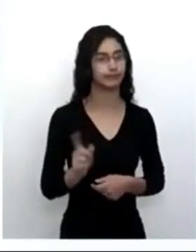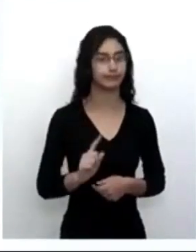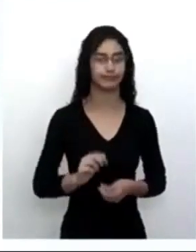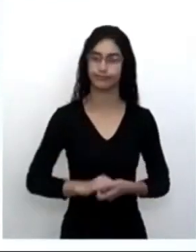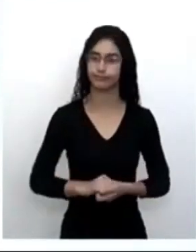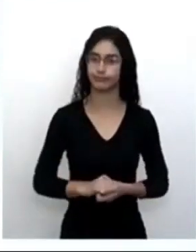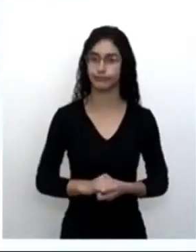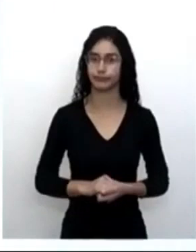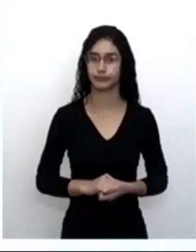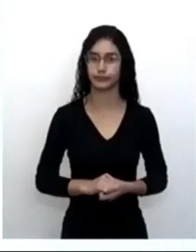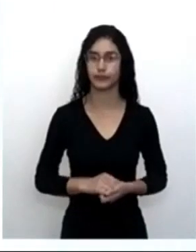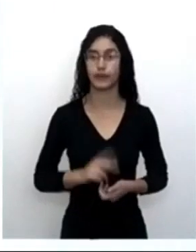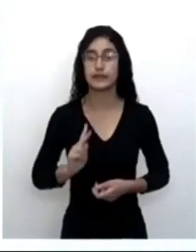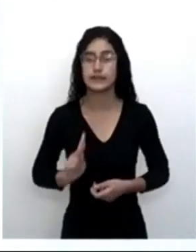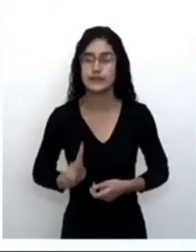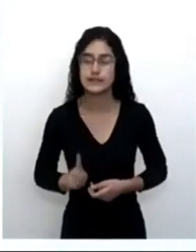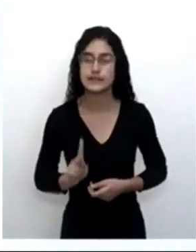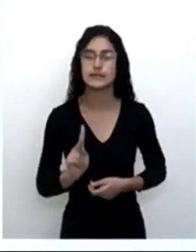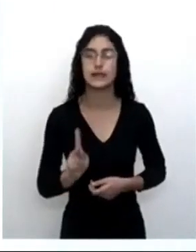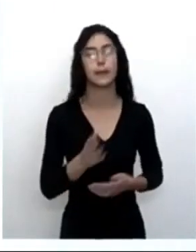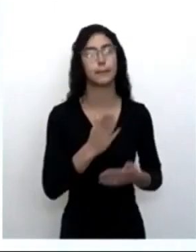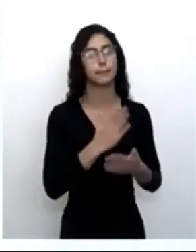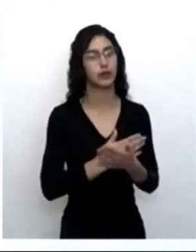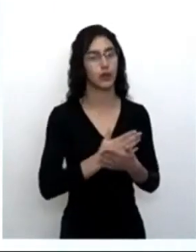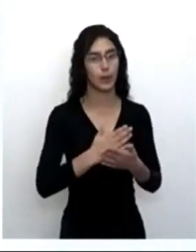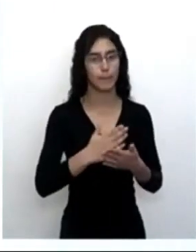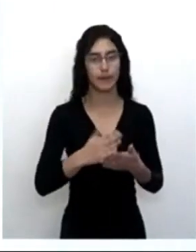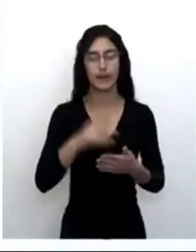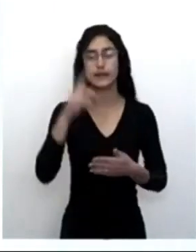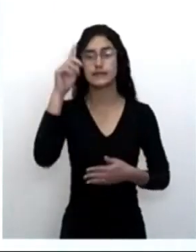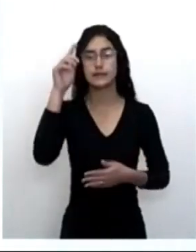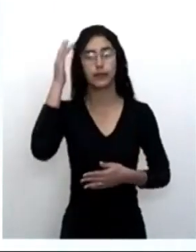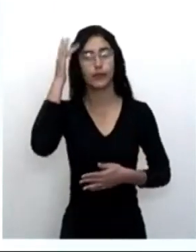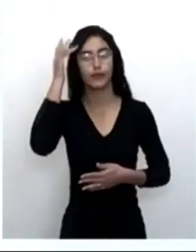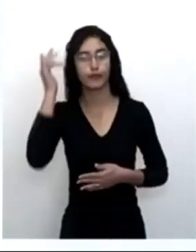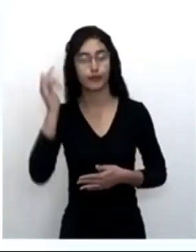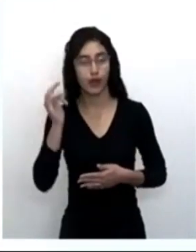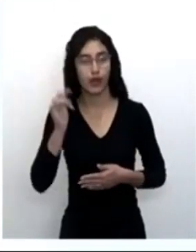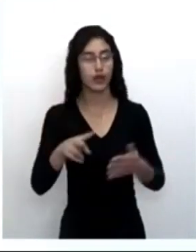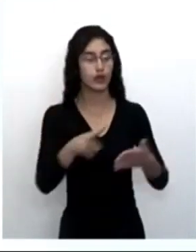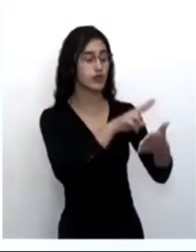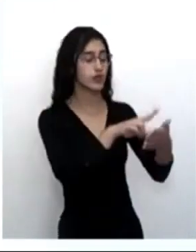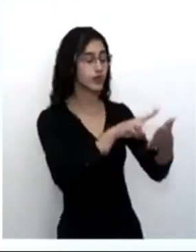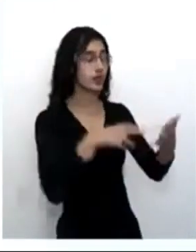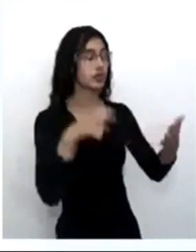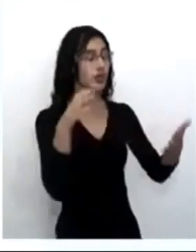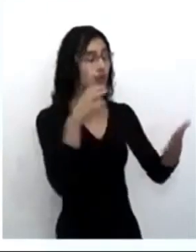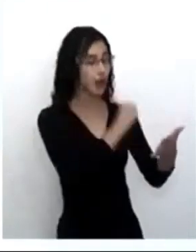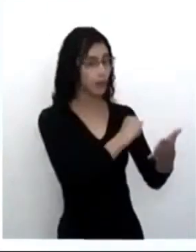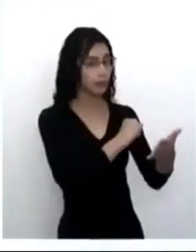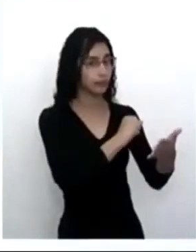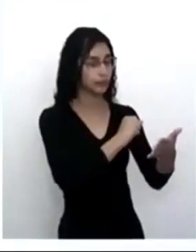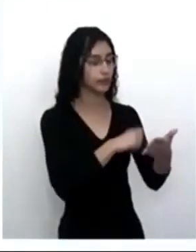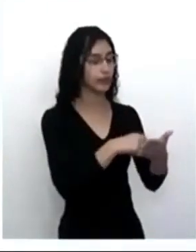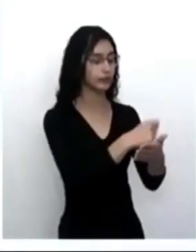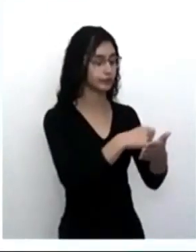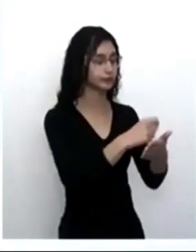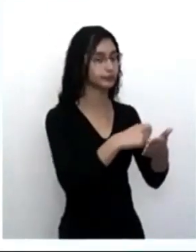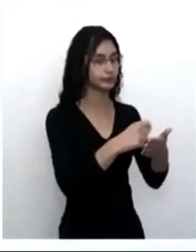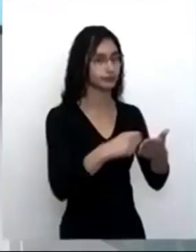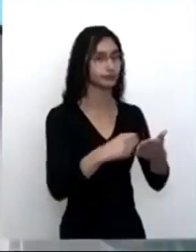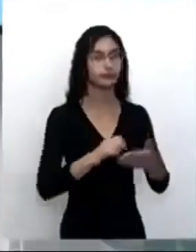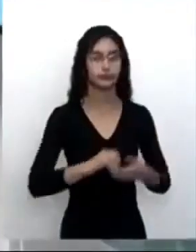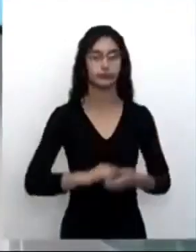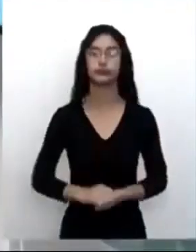valiosa é importante é que você sempre faça a leitura aquela leitura rápida né das questões avalie Quais são as mais simples e